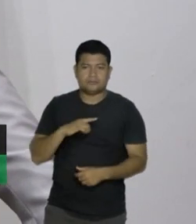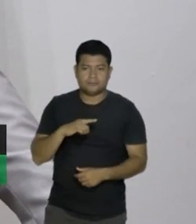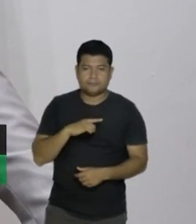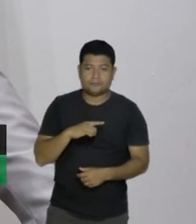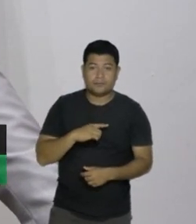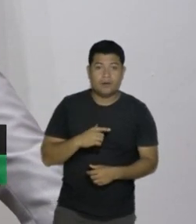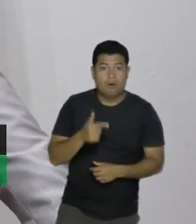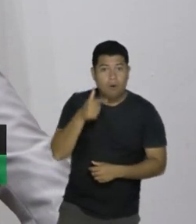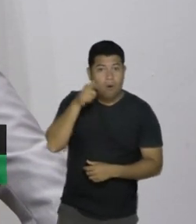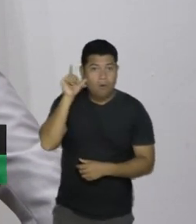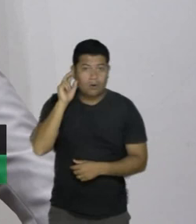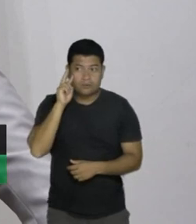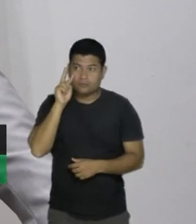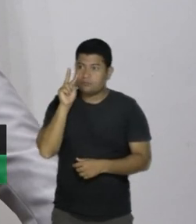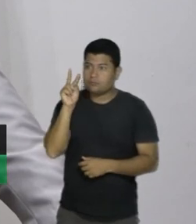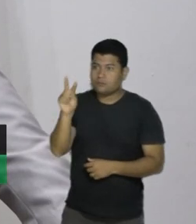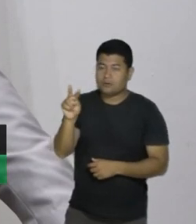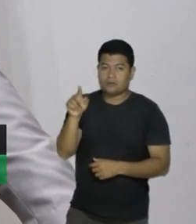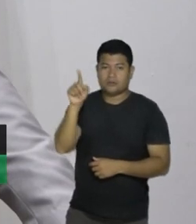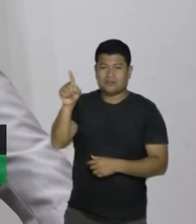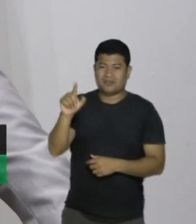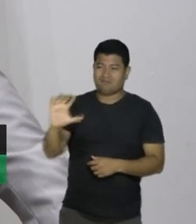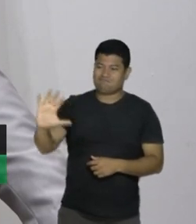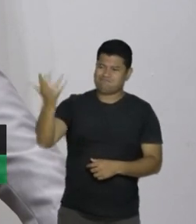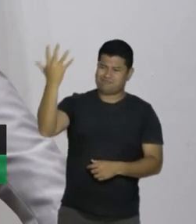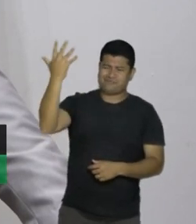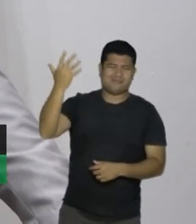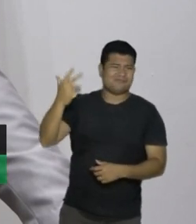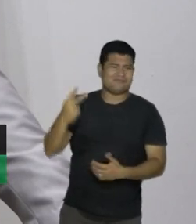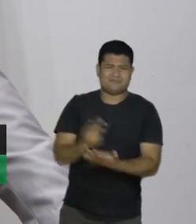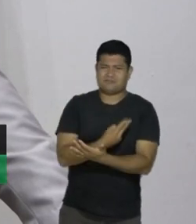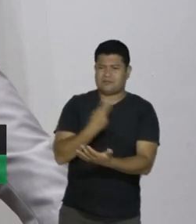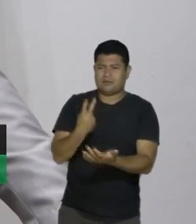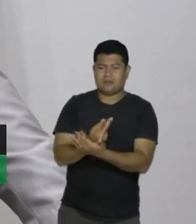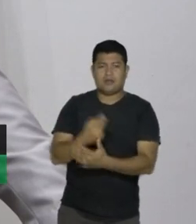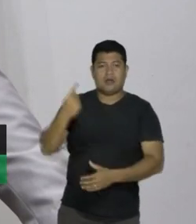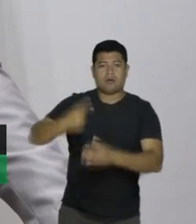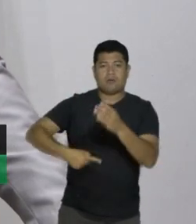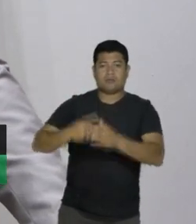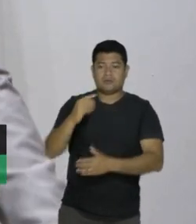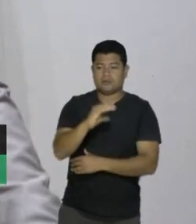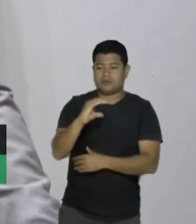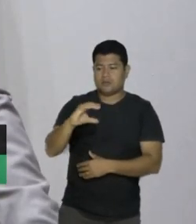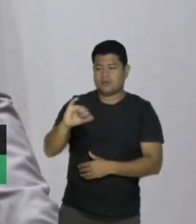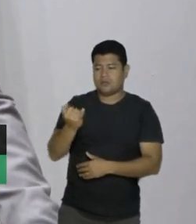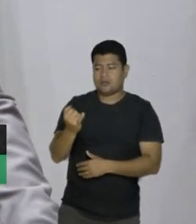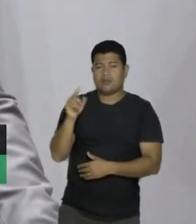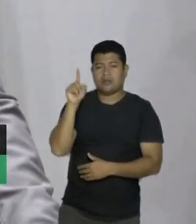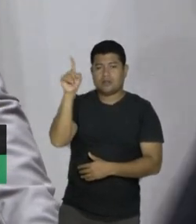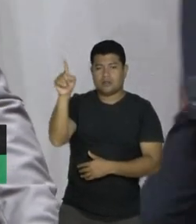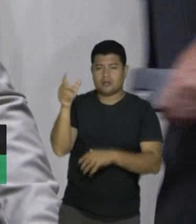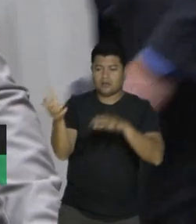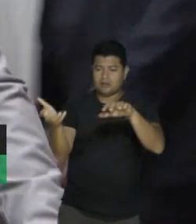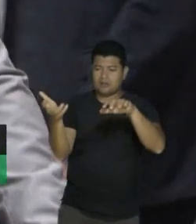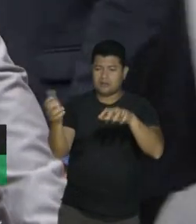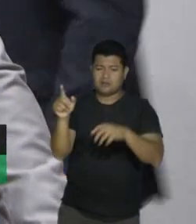assistindo aquele espetáculo grotesco na comissão e justiça onde foi o